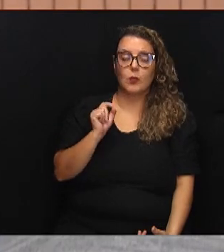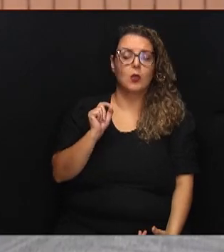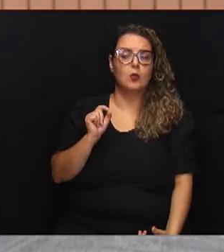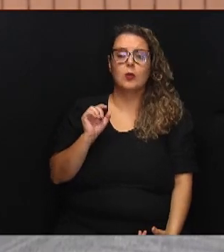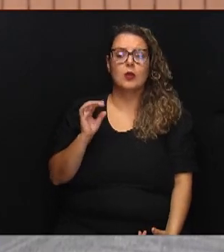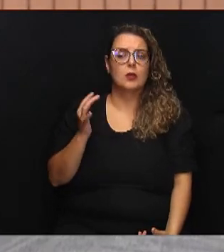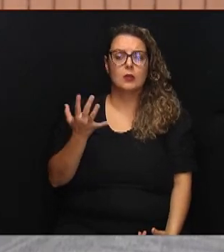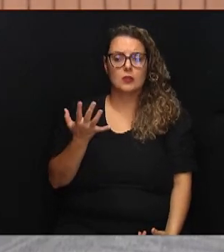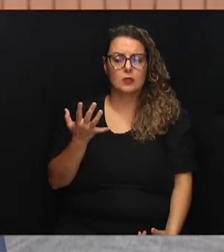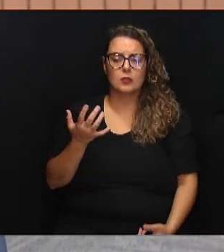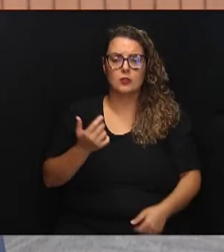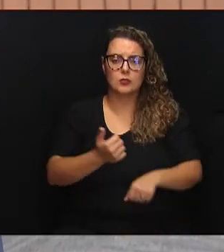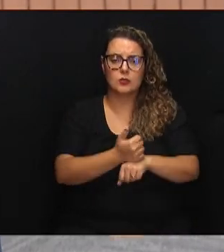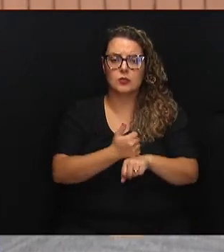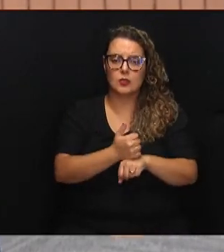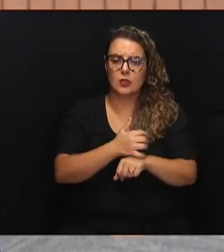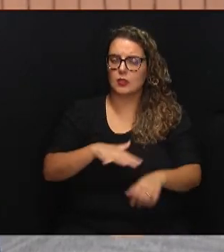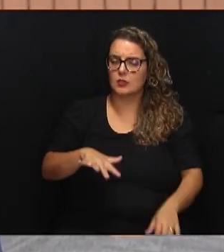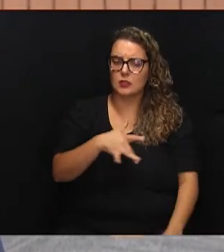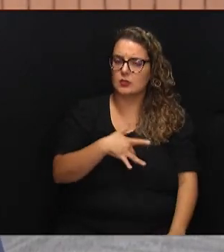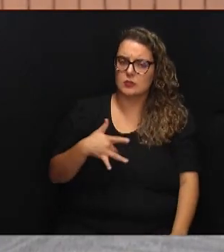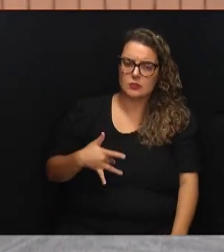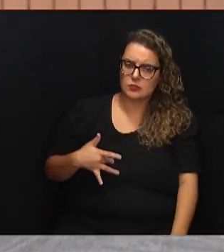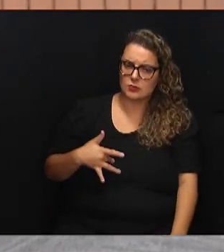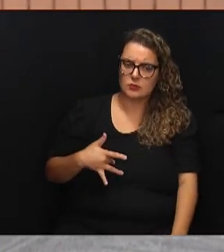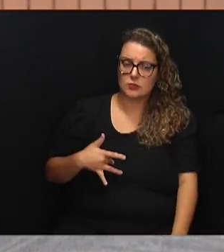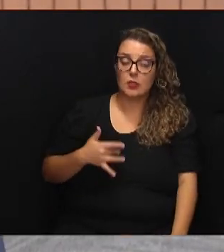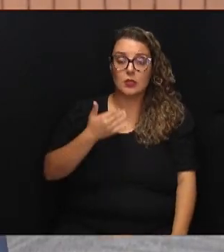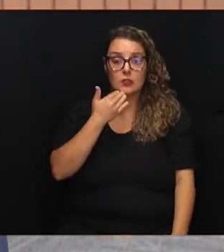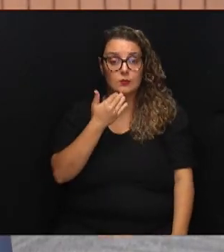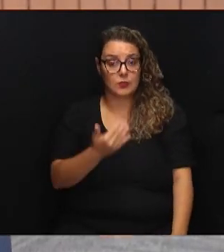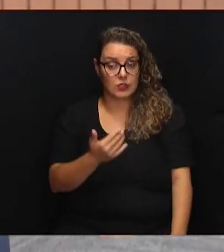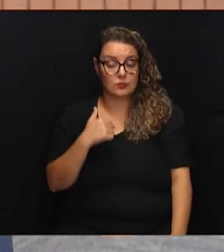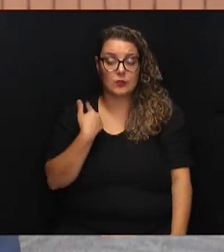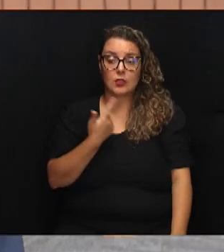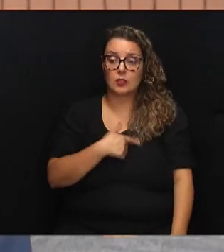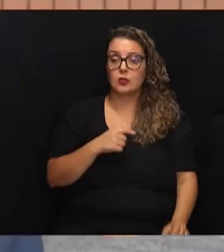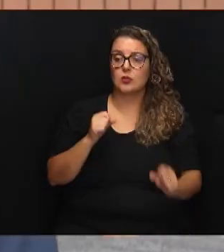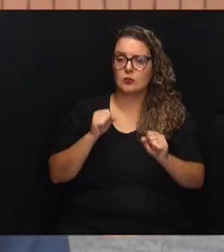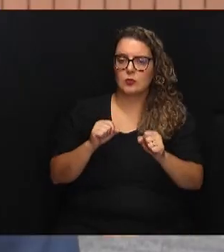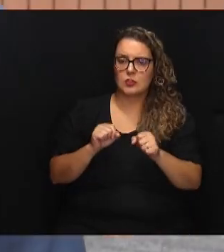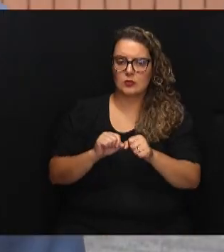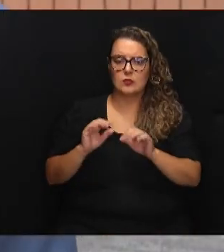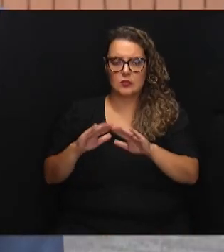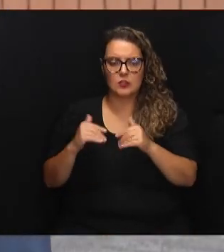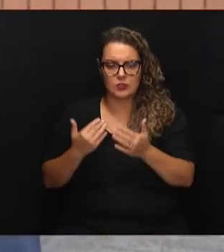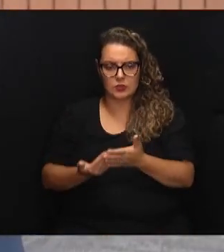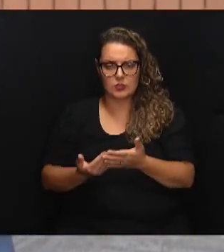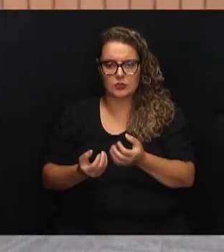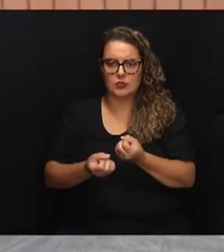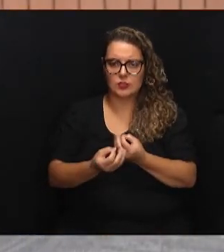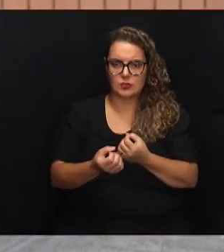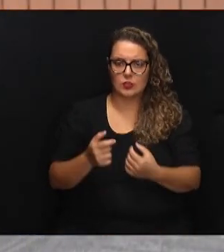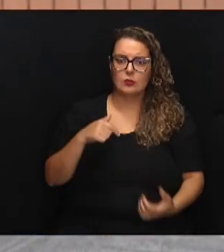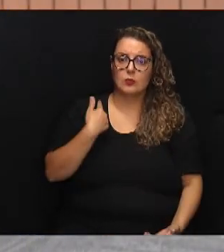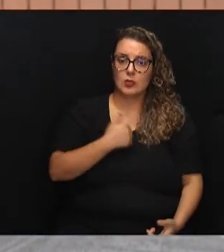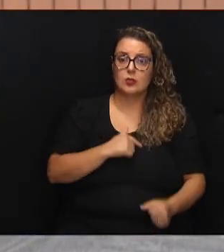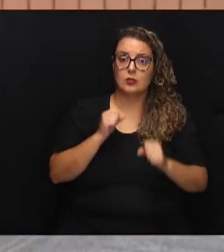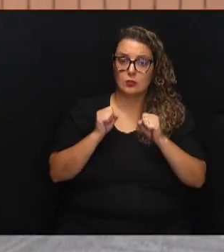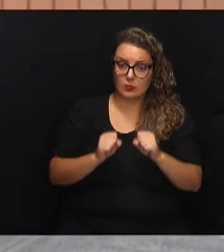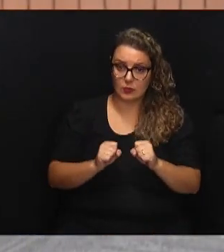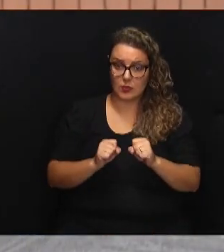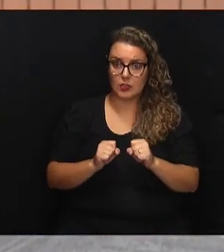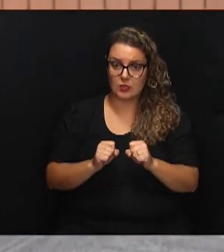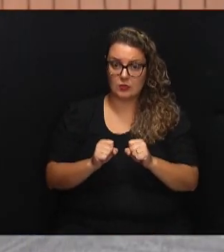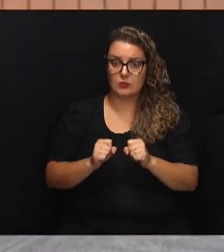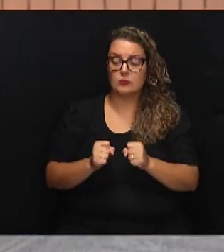acontecendo com o profissional na área da saúde? Então eles pediram para que a gente pudesse fazer esse requerimento de informação, para que a gente possa passar